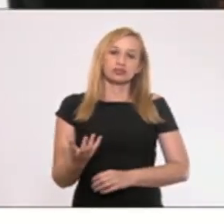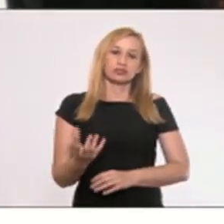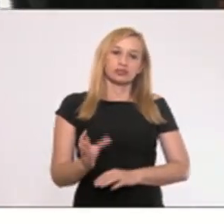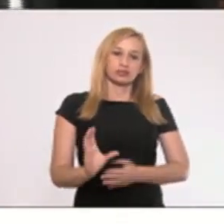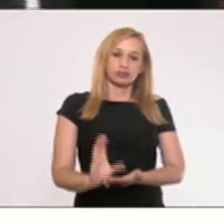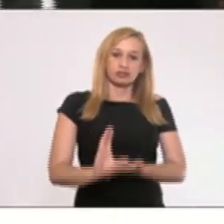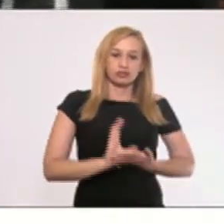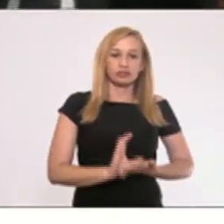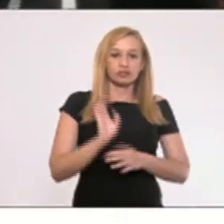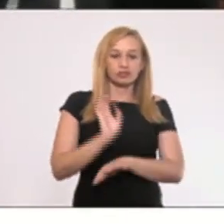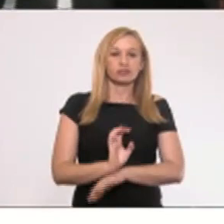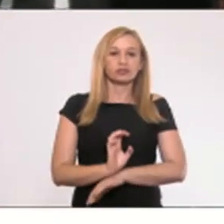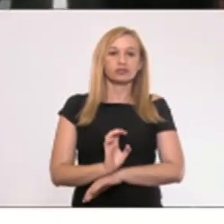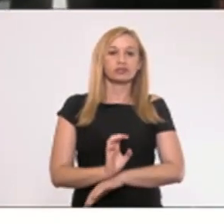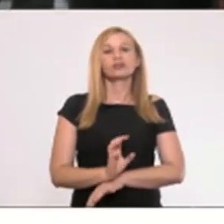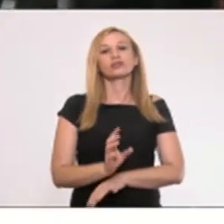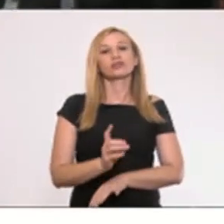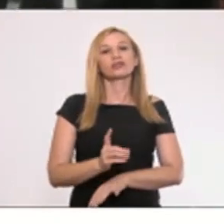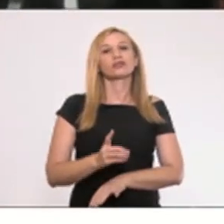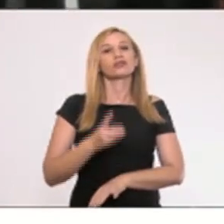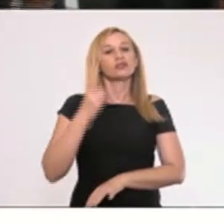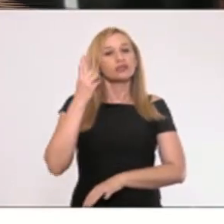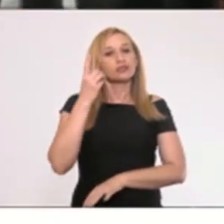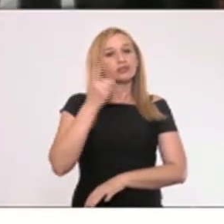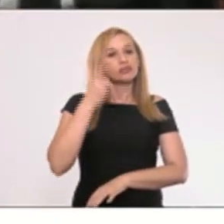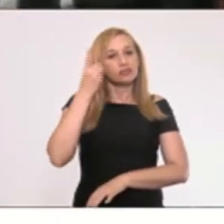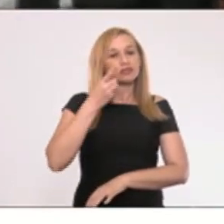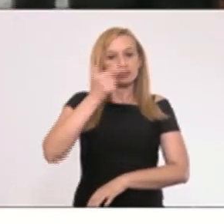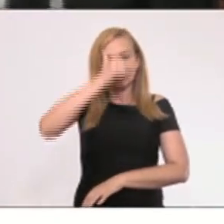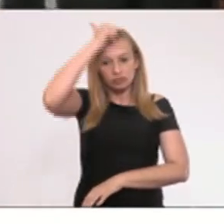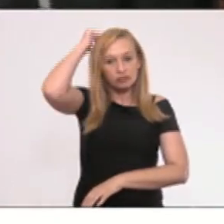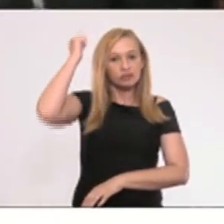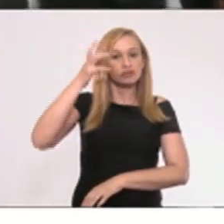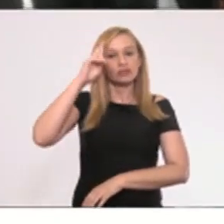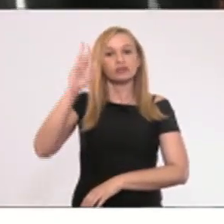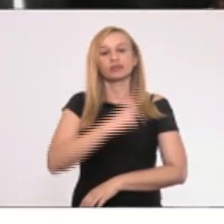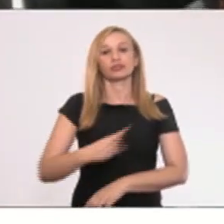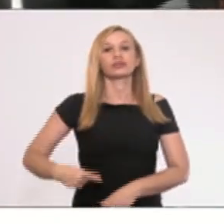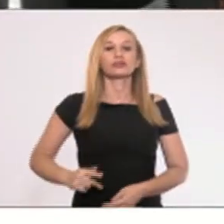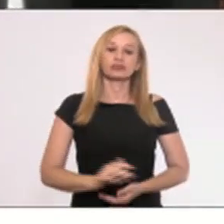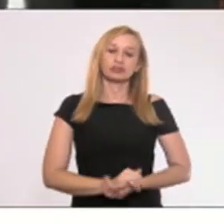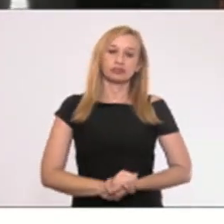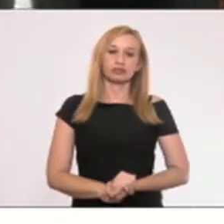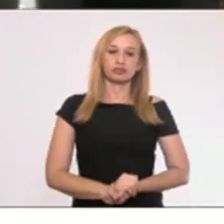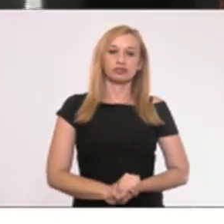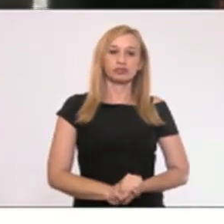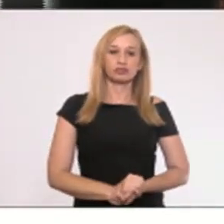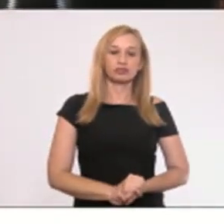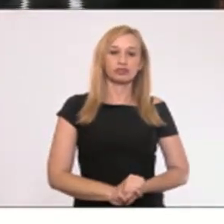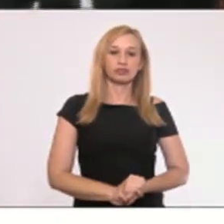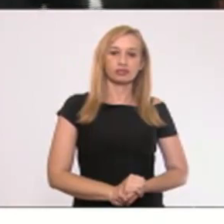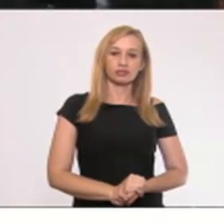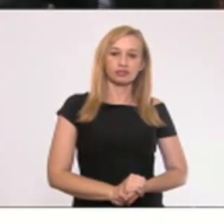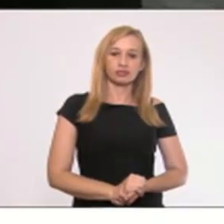deputado relator Luiz Paulo. Senhor presidente, no